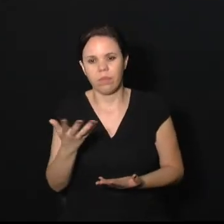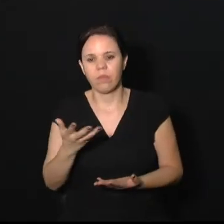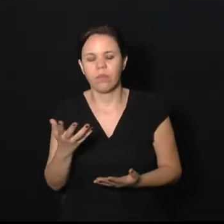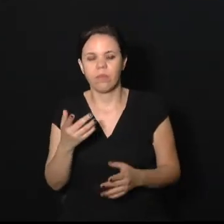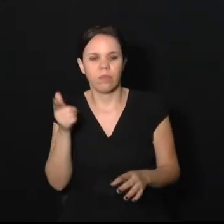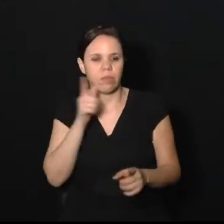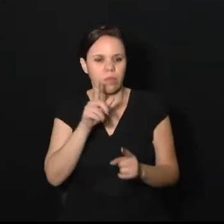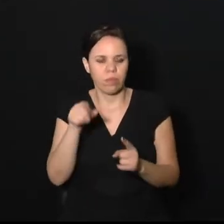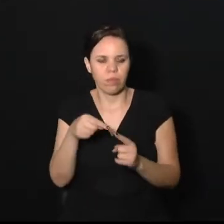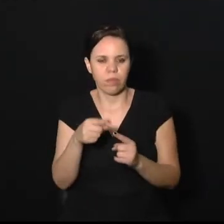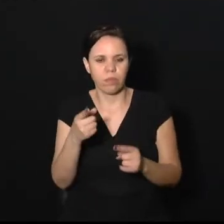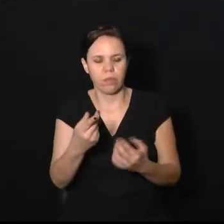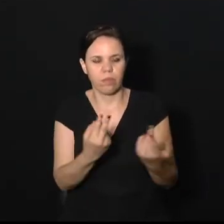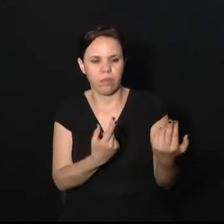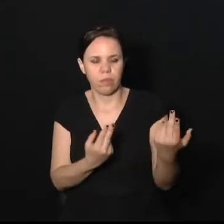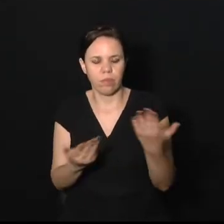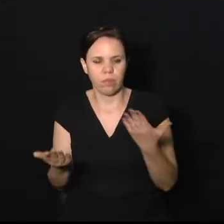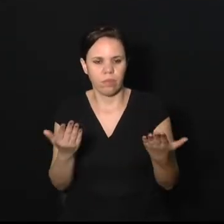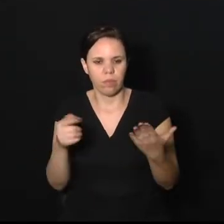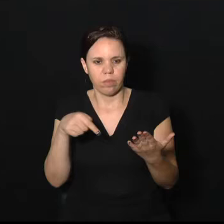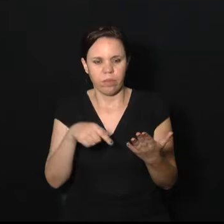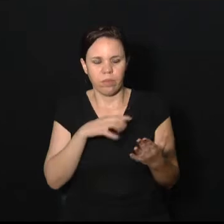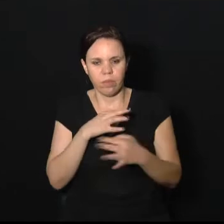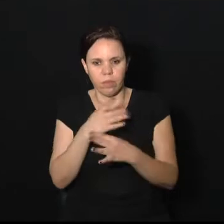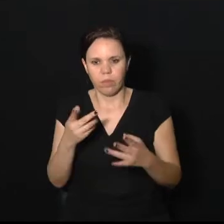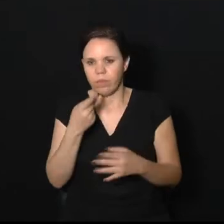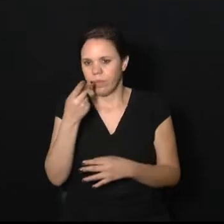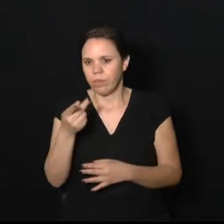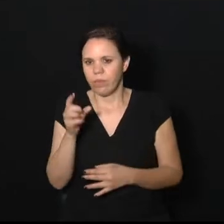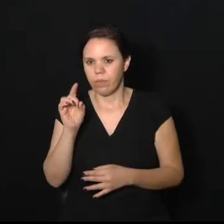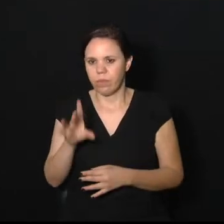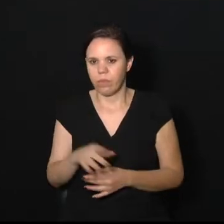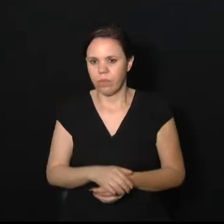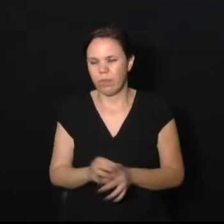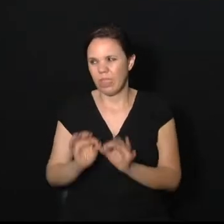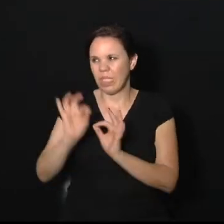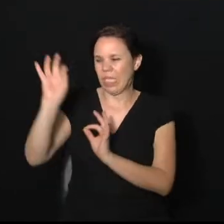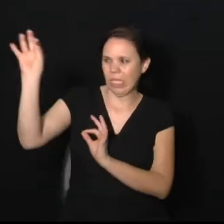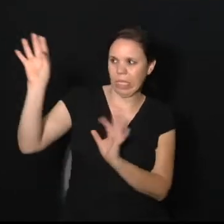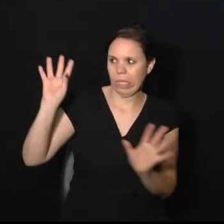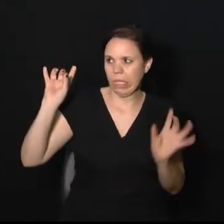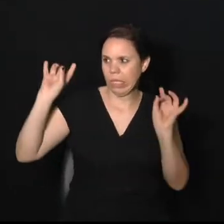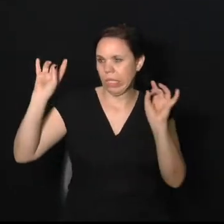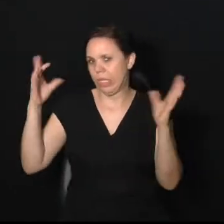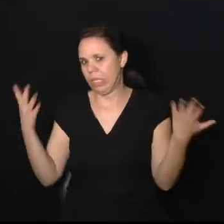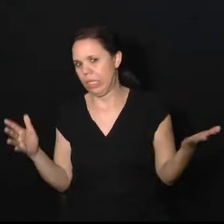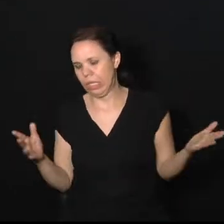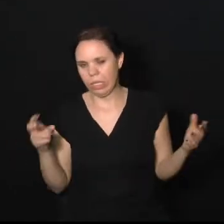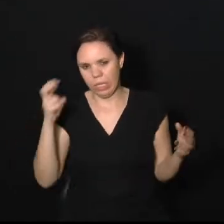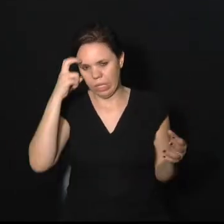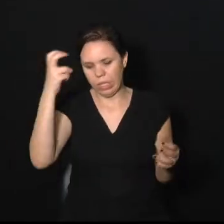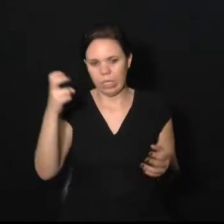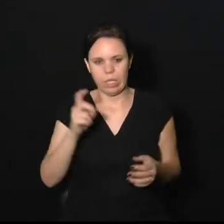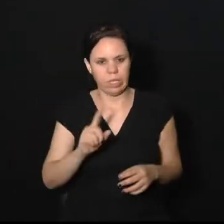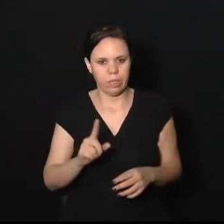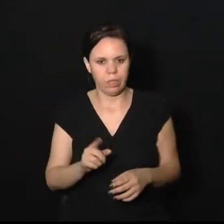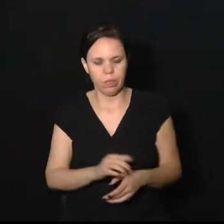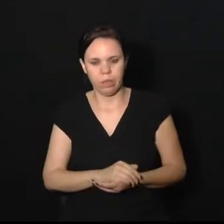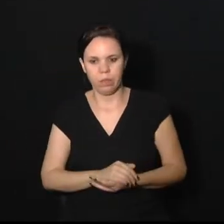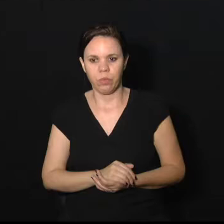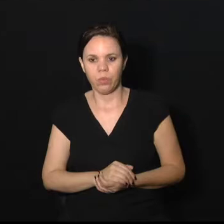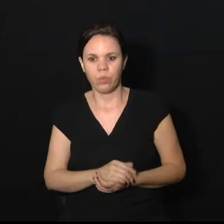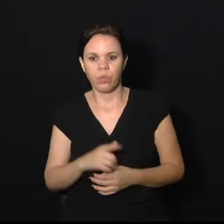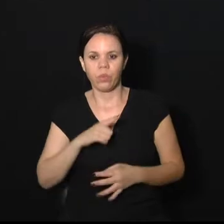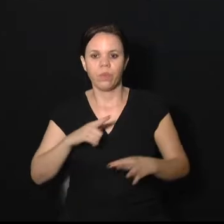essas cidades. Então, aqui também a gente vem não falar só cidades que estão longe, só grandes cidades podem ser inteligentes, não, consideradas